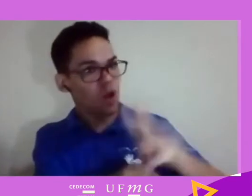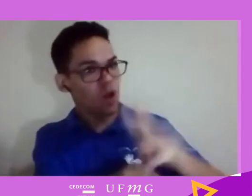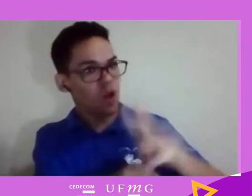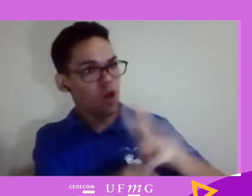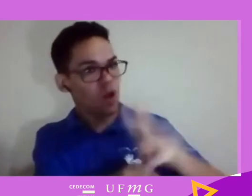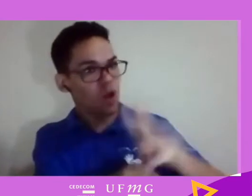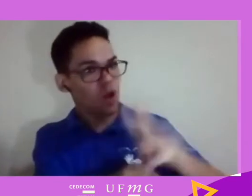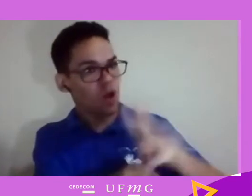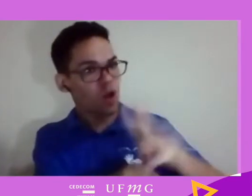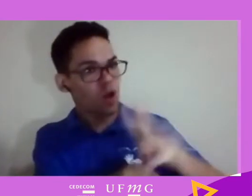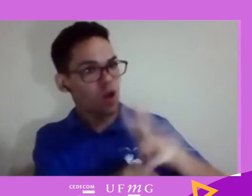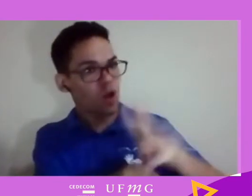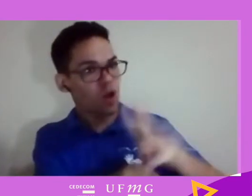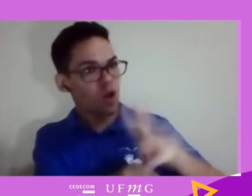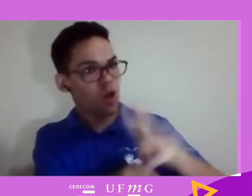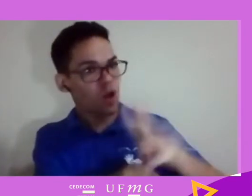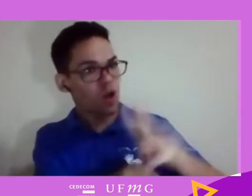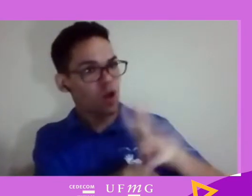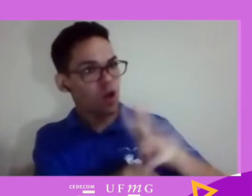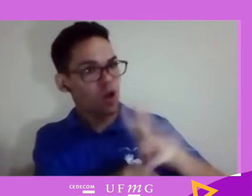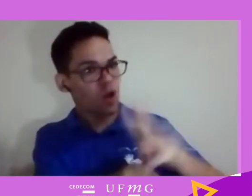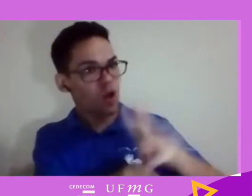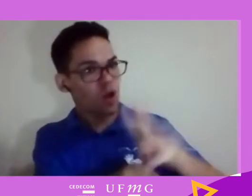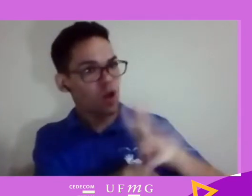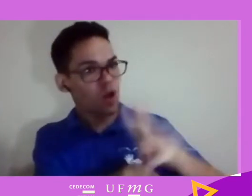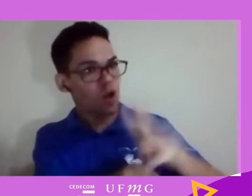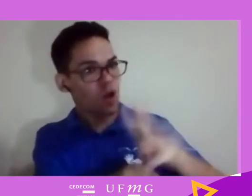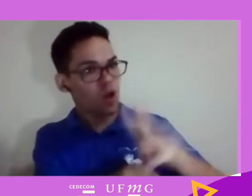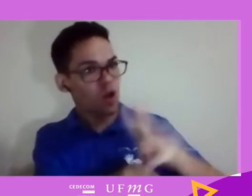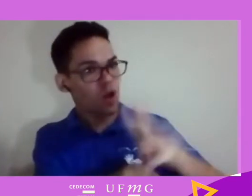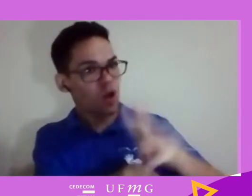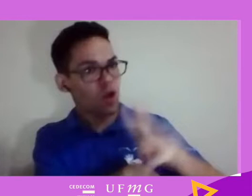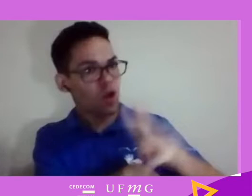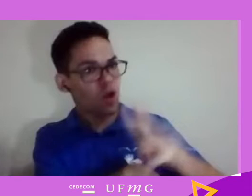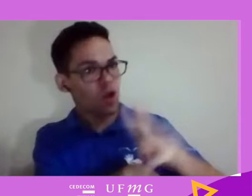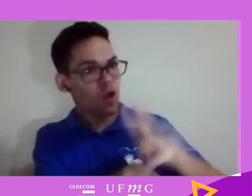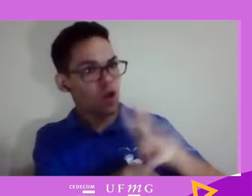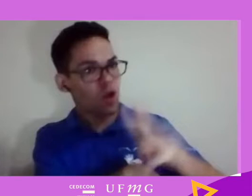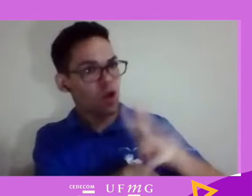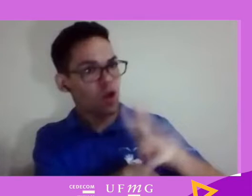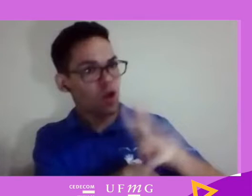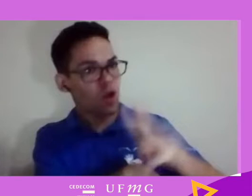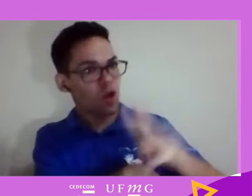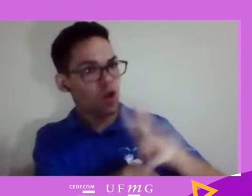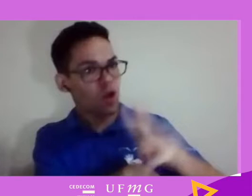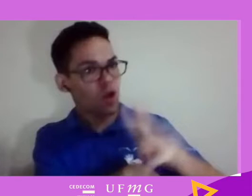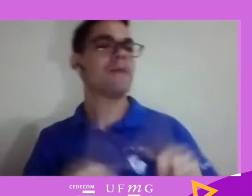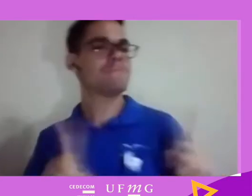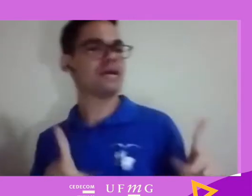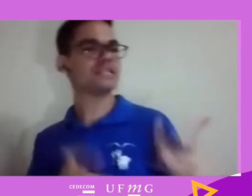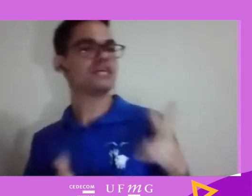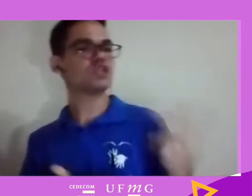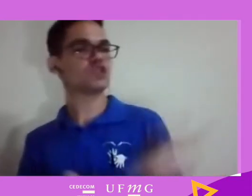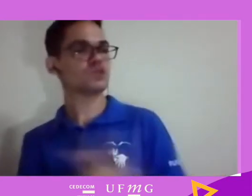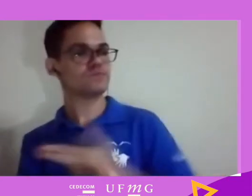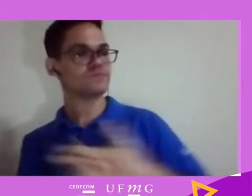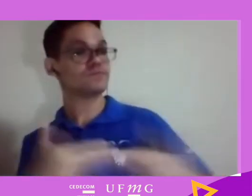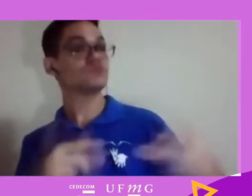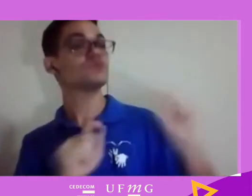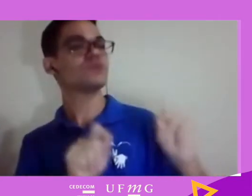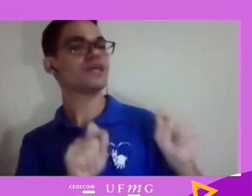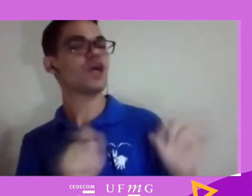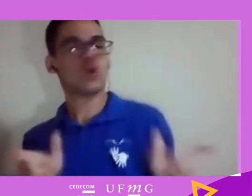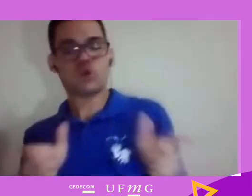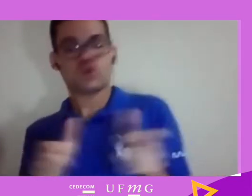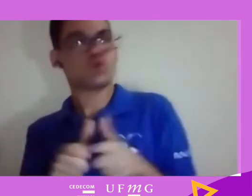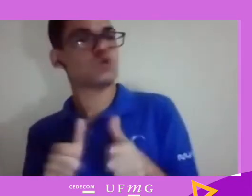complicada. O WhatsApp é uma grande caixa negra para a gente, porque a gente pode, por exemplo, ir lá nos grupos públicos. Mas o que a gente sabe? Onde